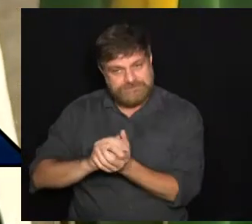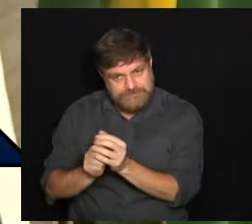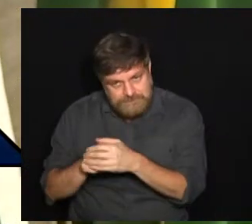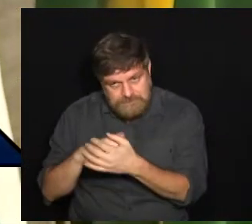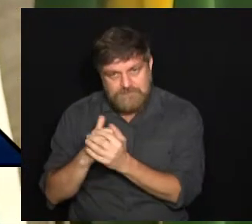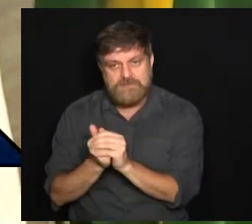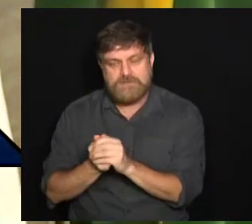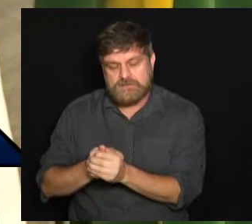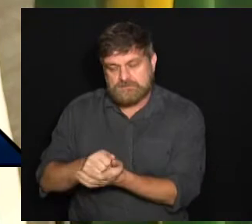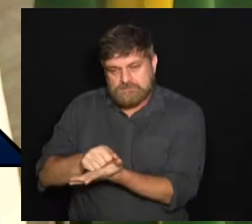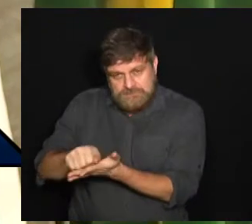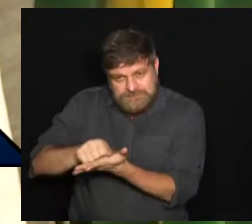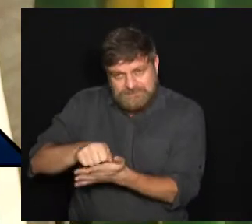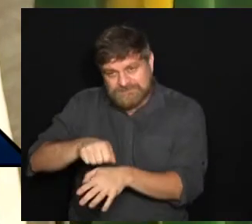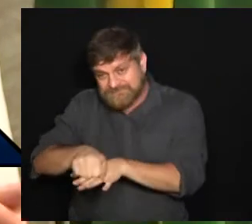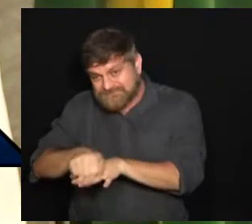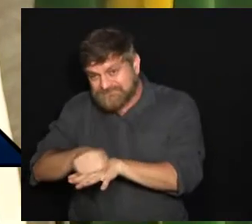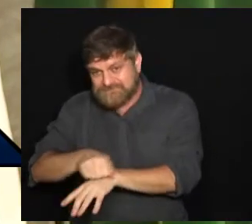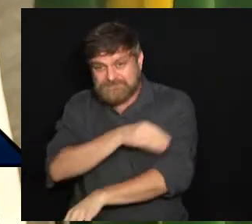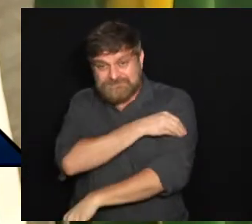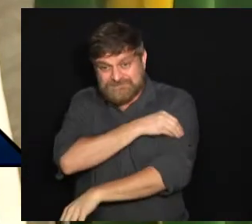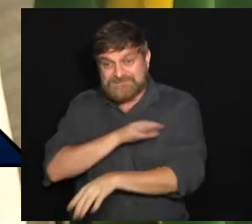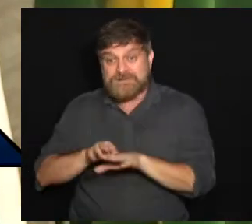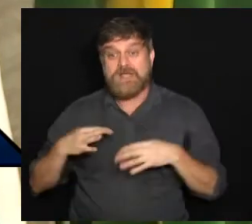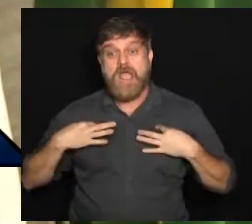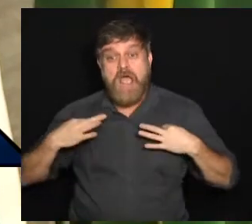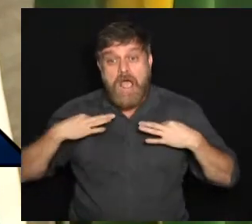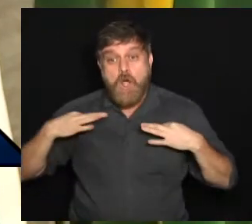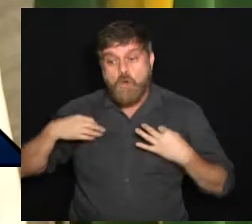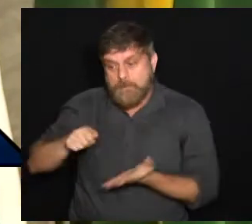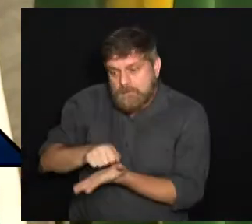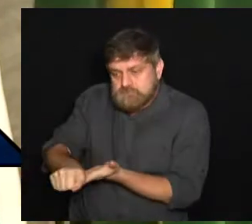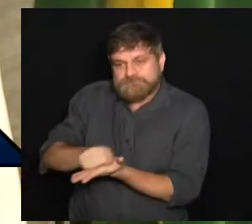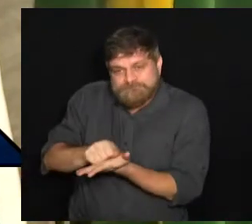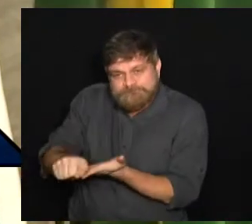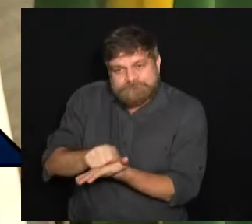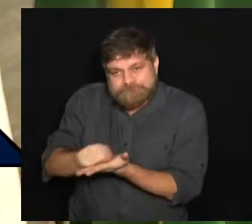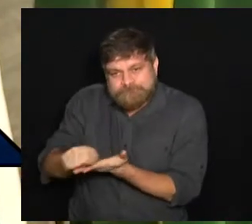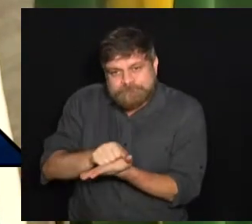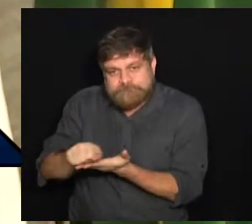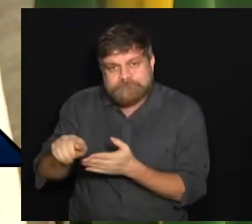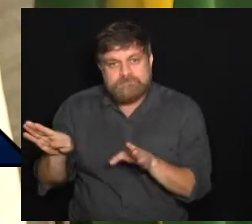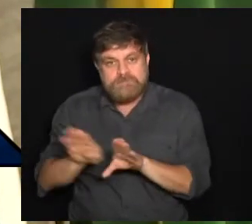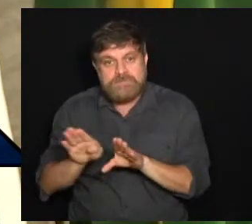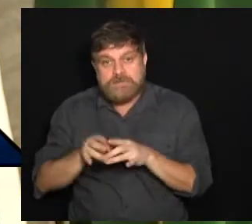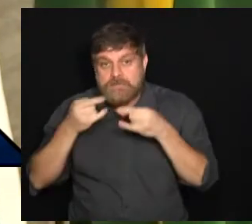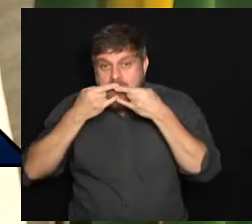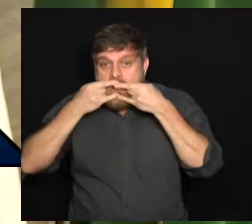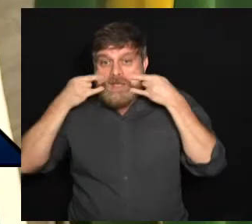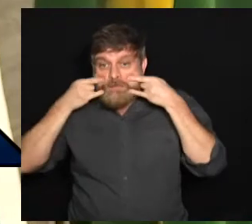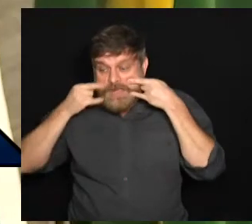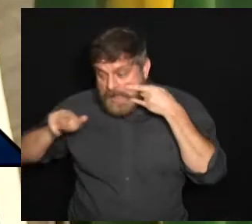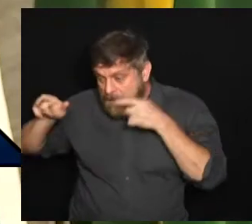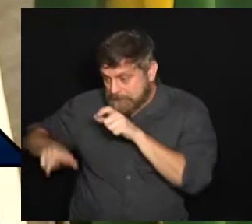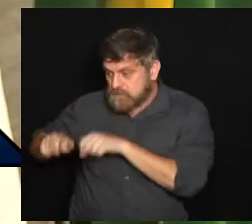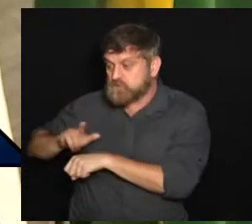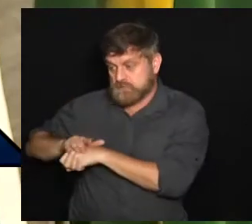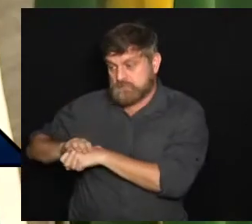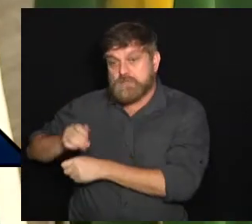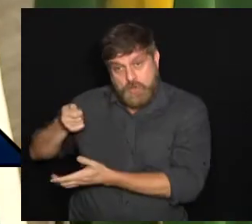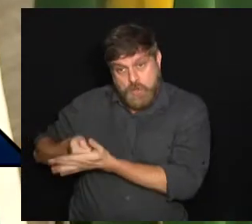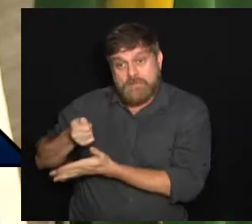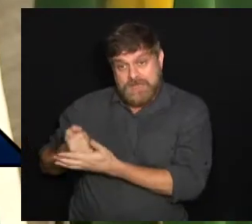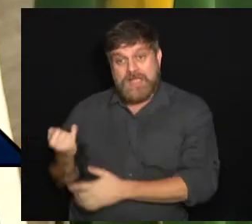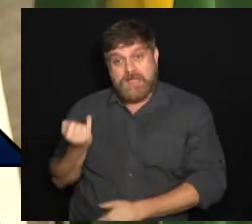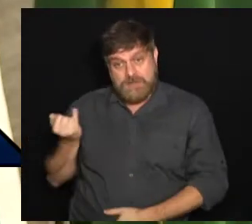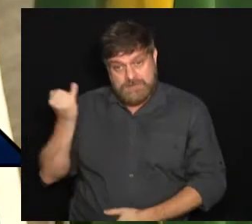de pegar, né, tem a coisa das roupas, é bom lavar sempre, e a questão do uso da máscara pelos doentes é